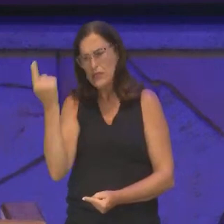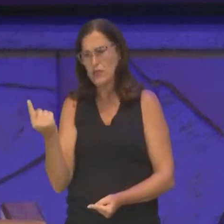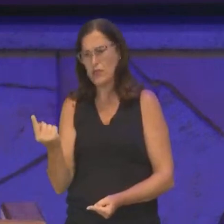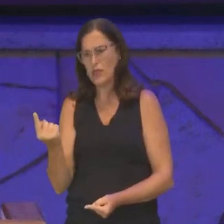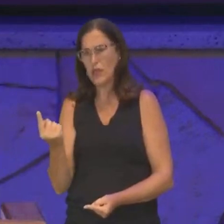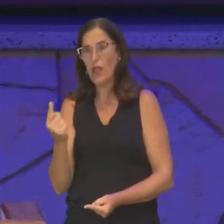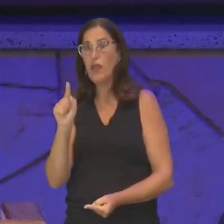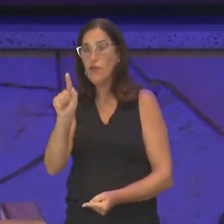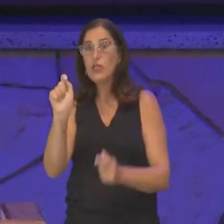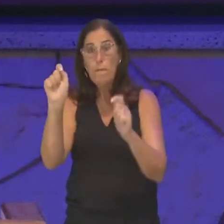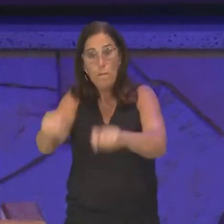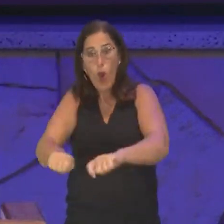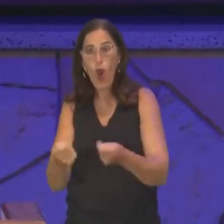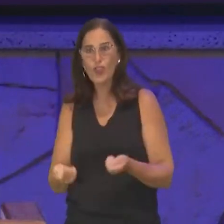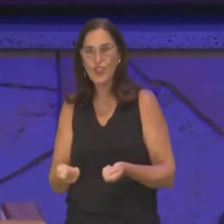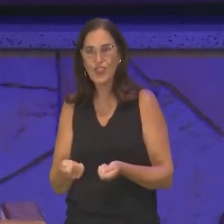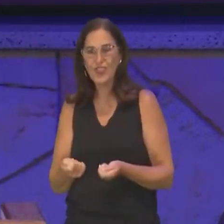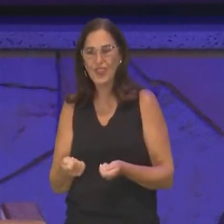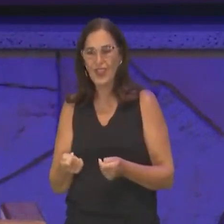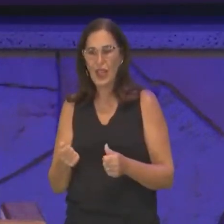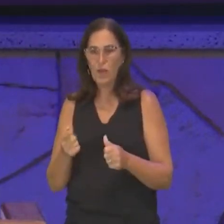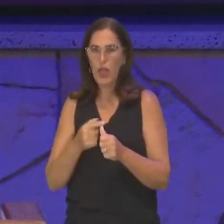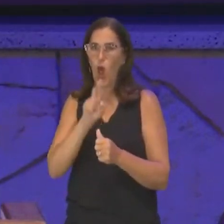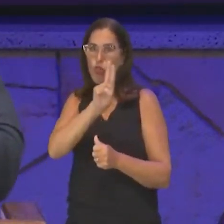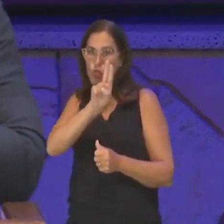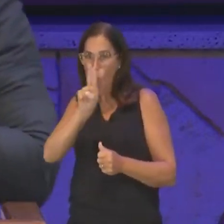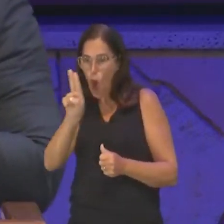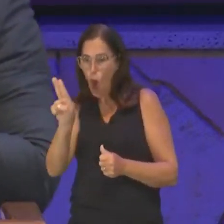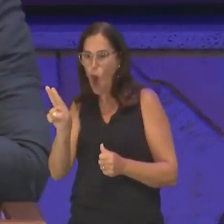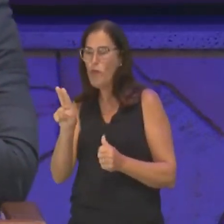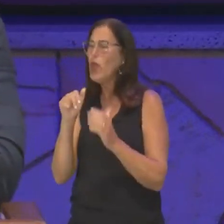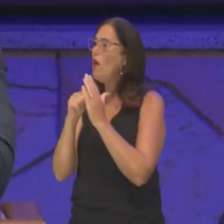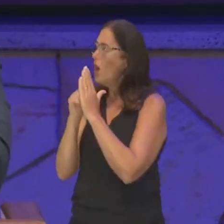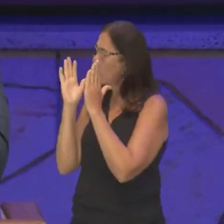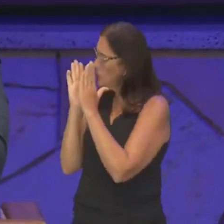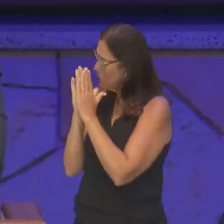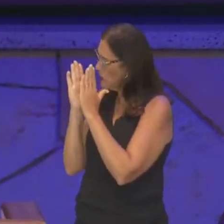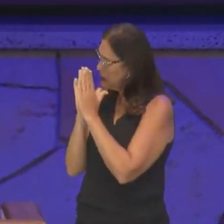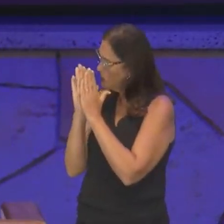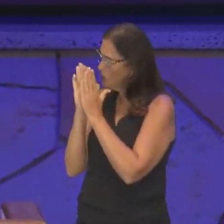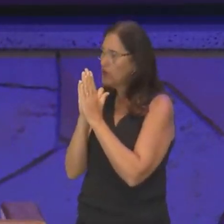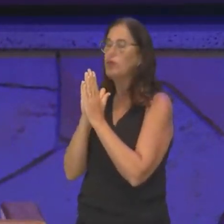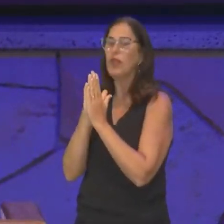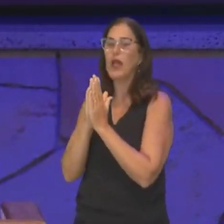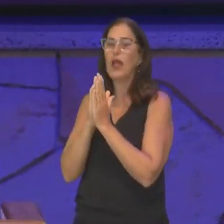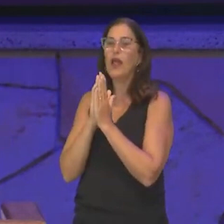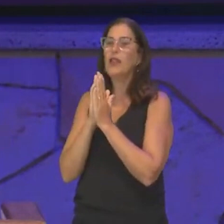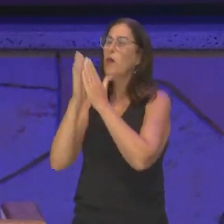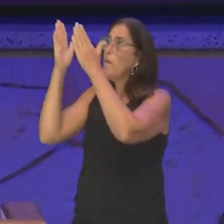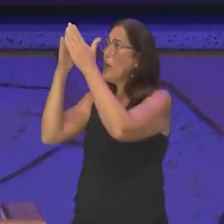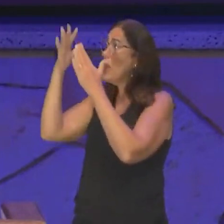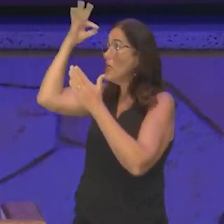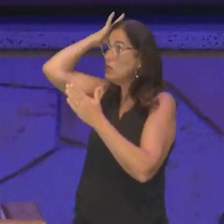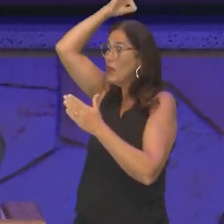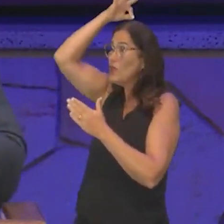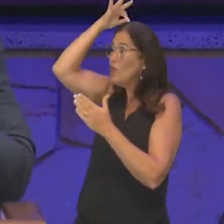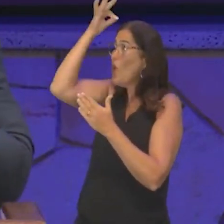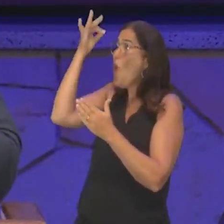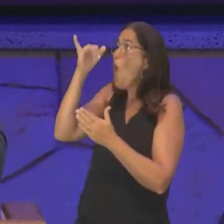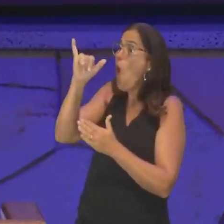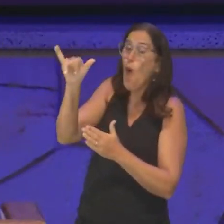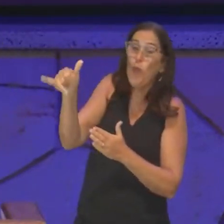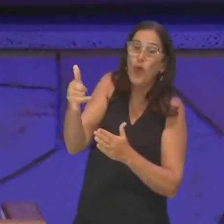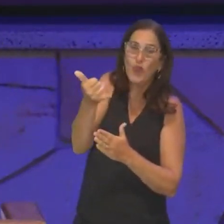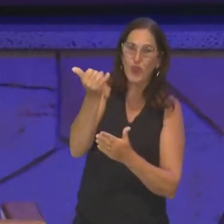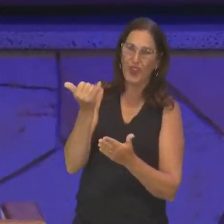em que você possa colocar primeiramente o nome dessa pessoa em oração. E depois peça ao Espírito Santo uma